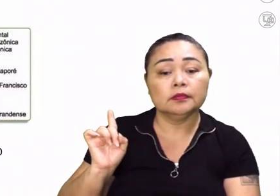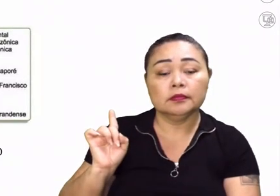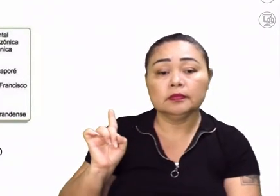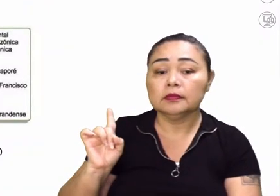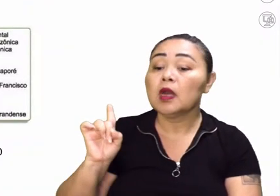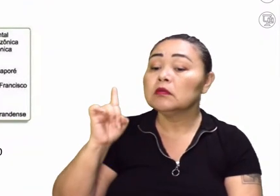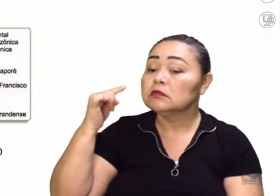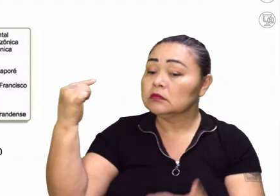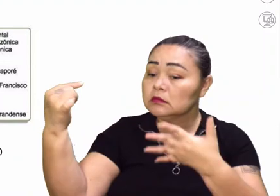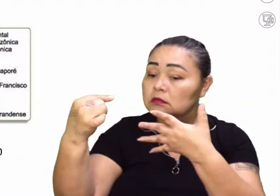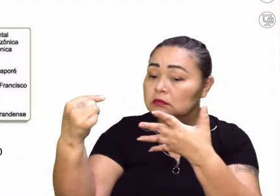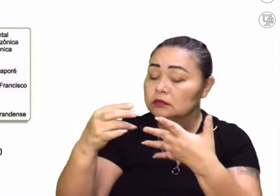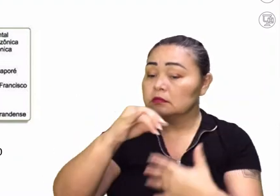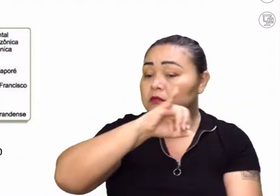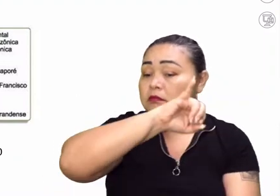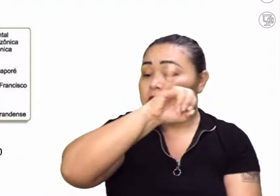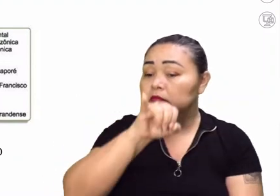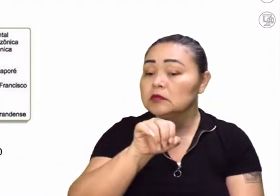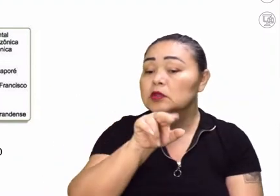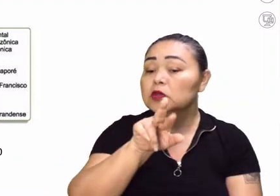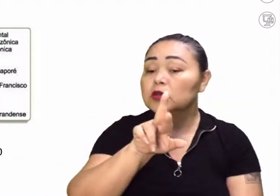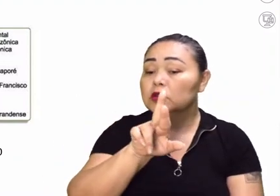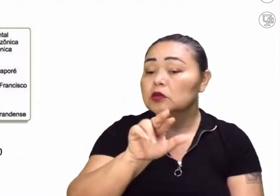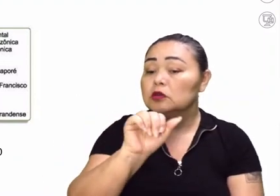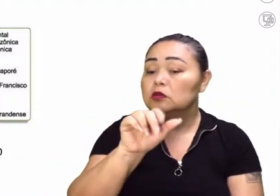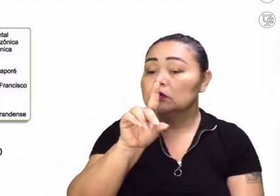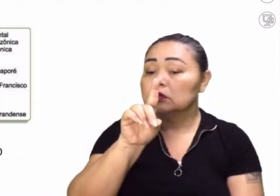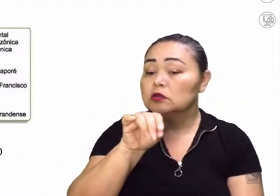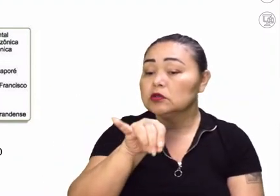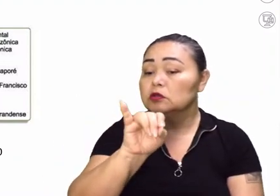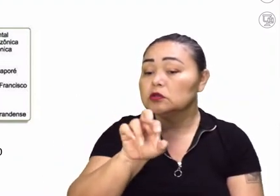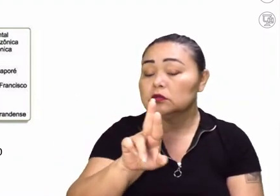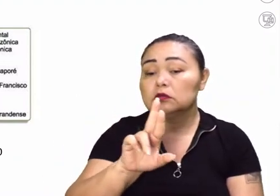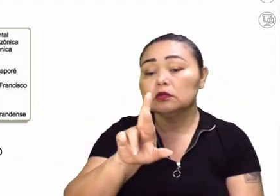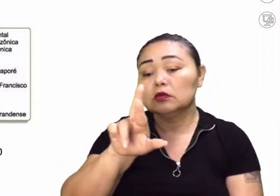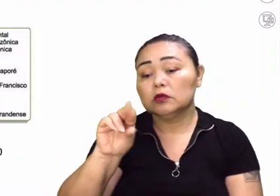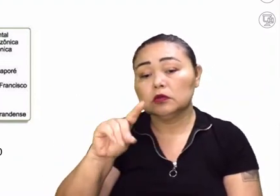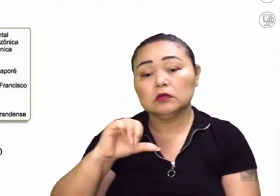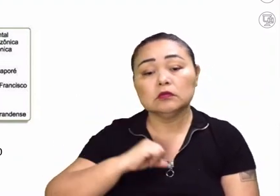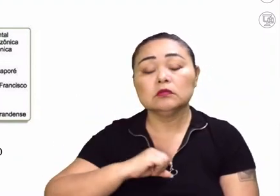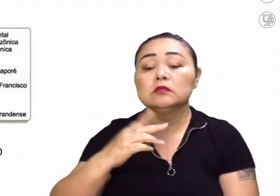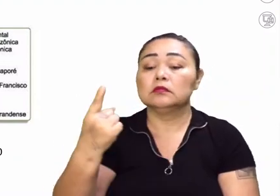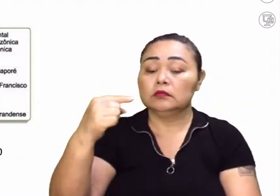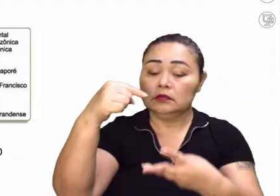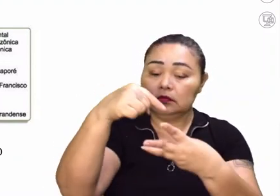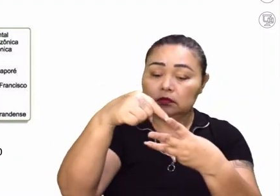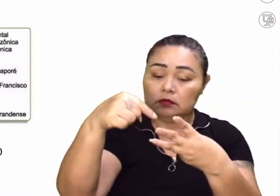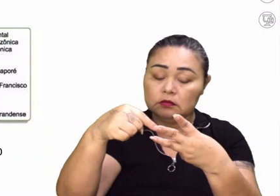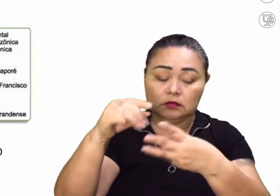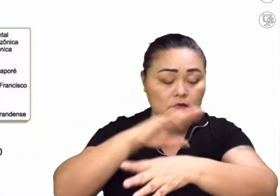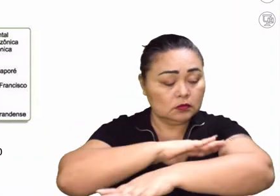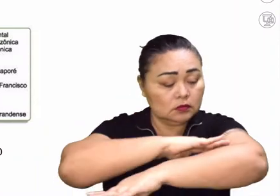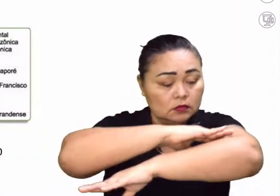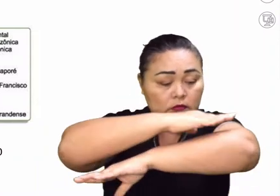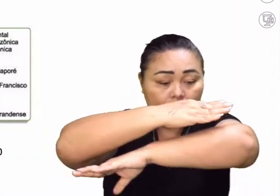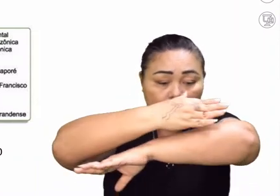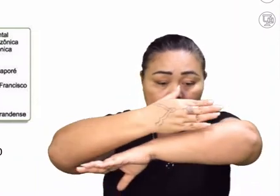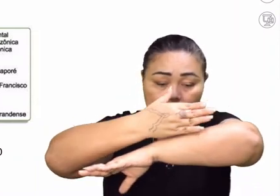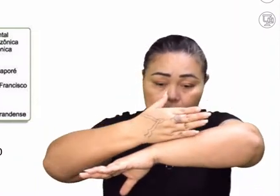então de acordo com o jurandy Ross o Brasil foi classificado em três unidades de relevos planaltos